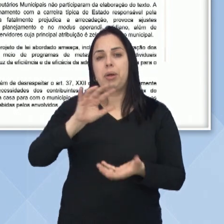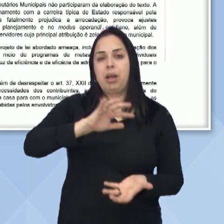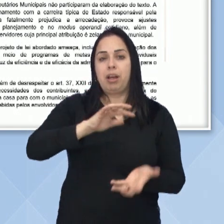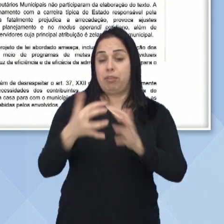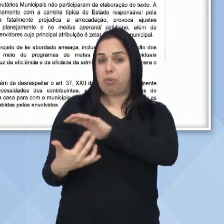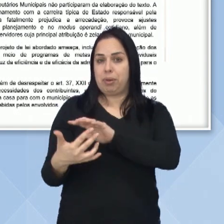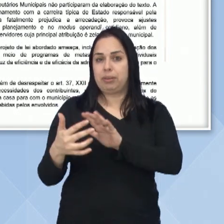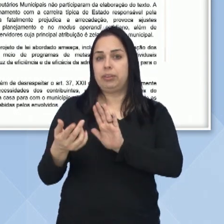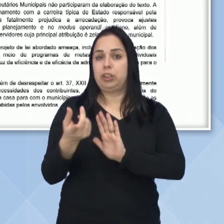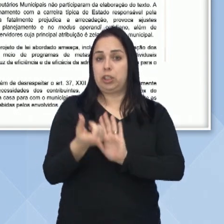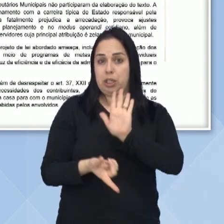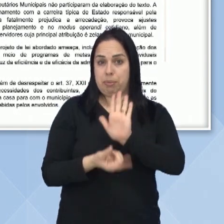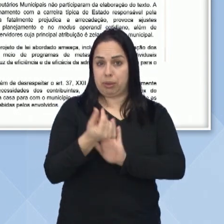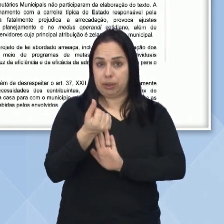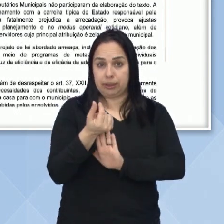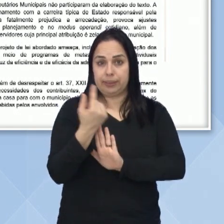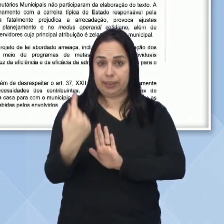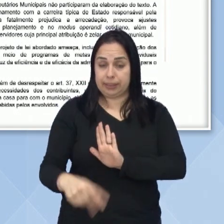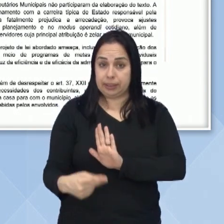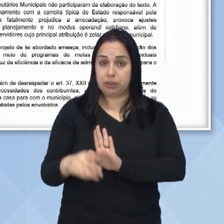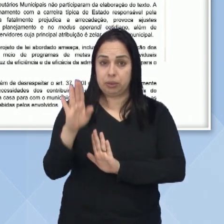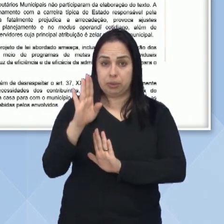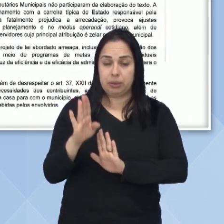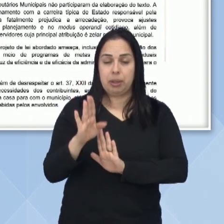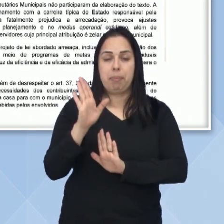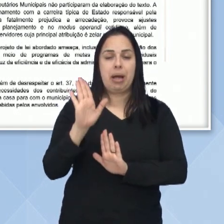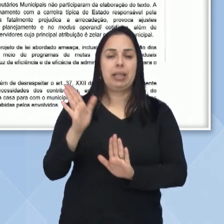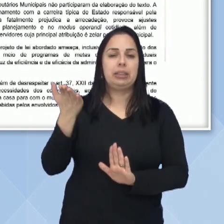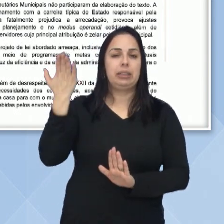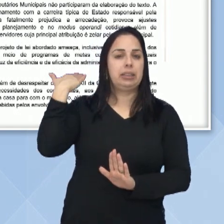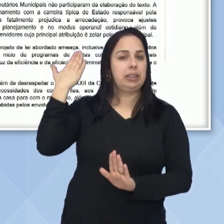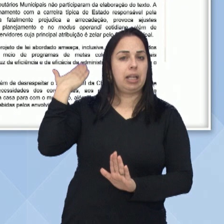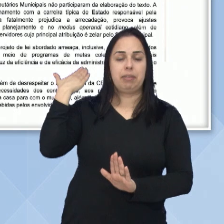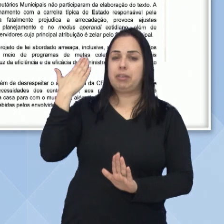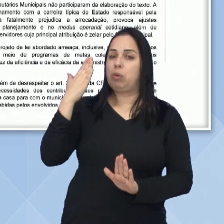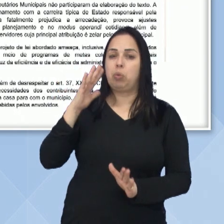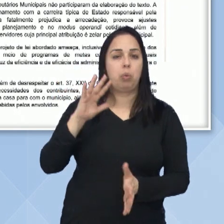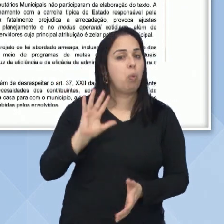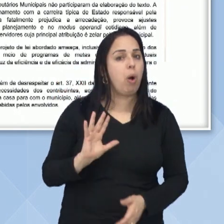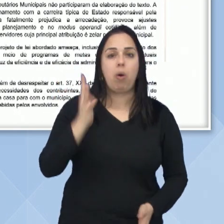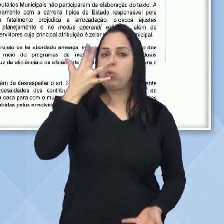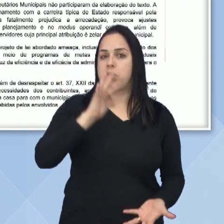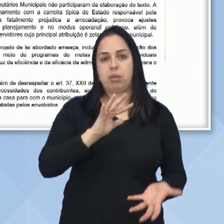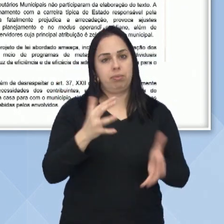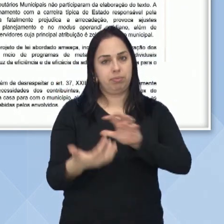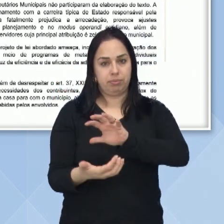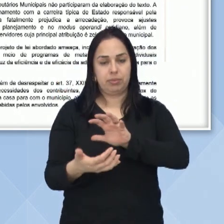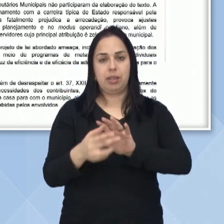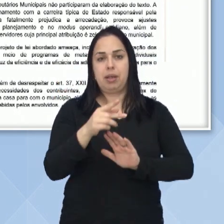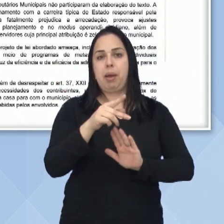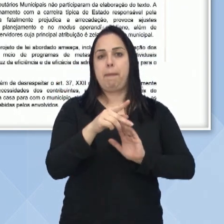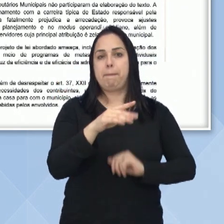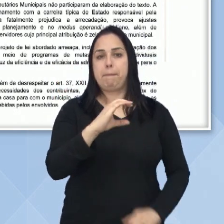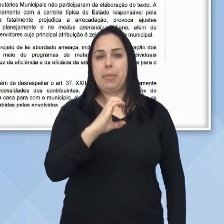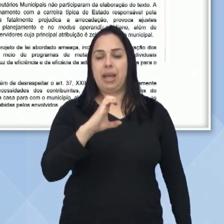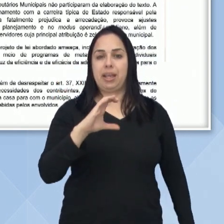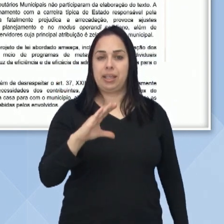nacional. Todavia, aquela reforma não aconteceu. A PEC